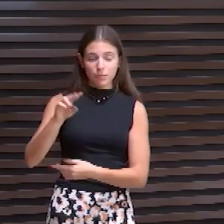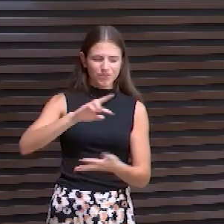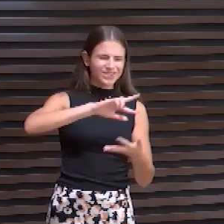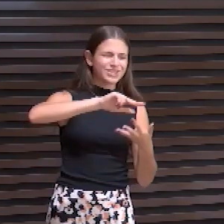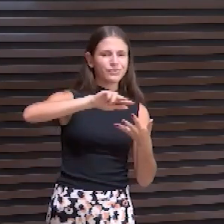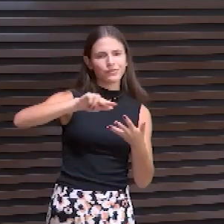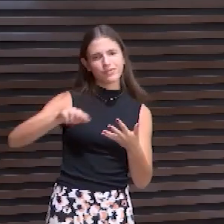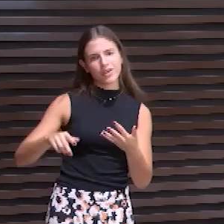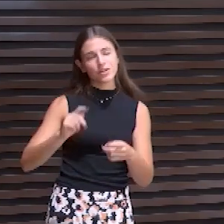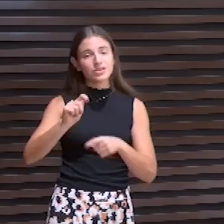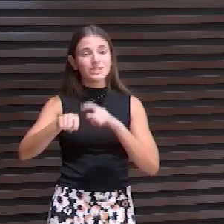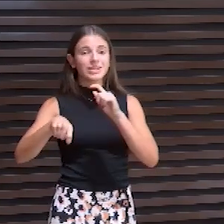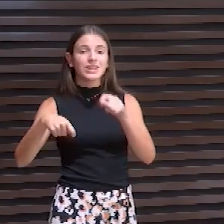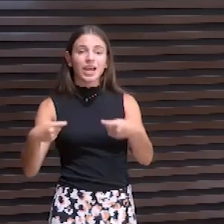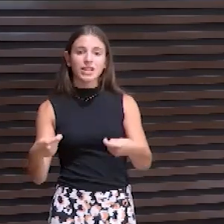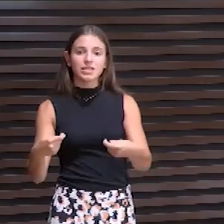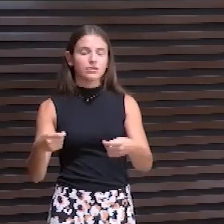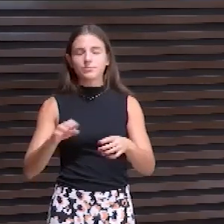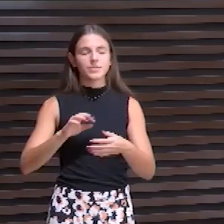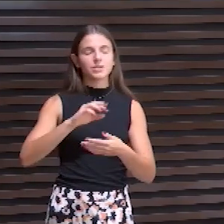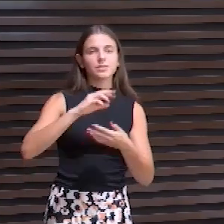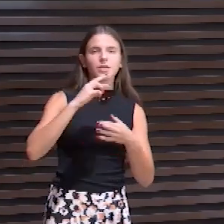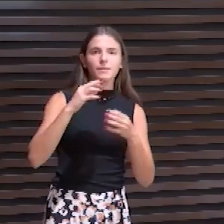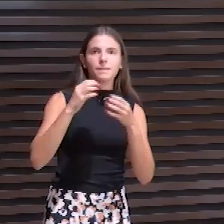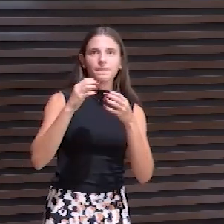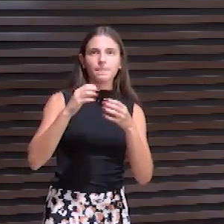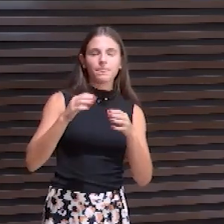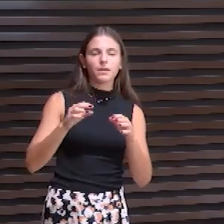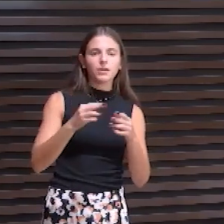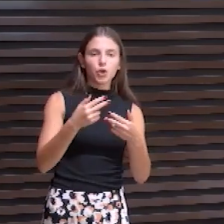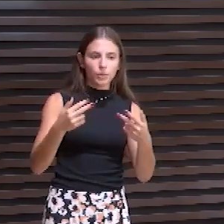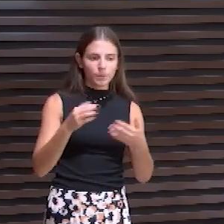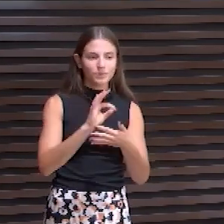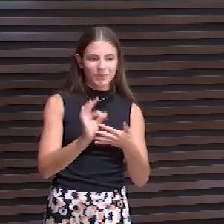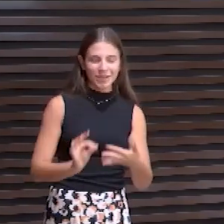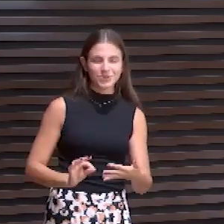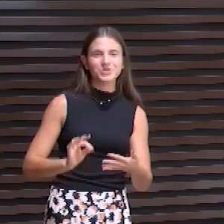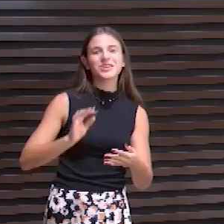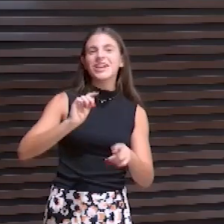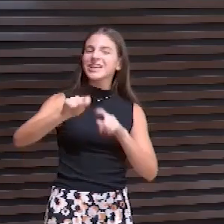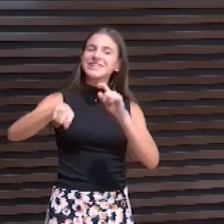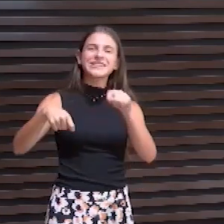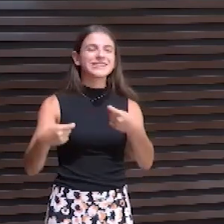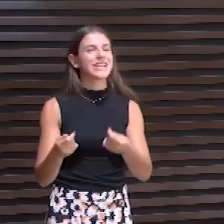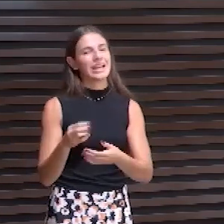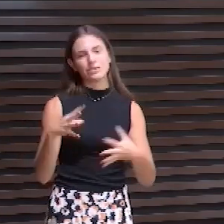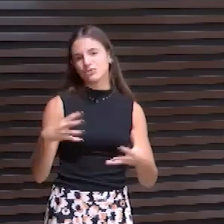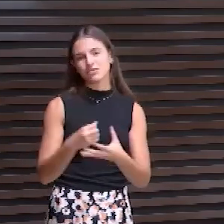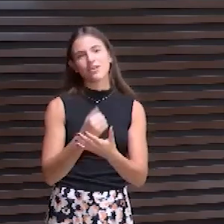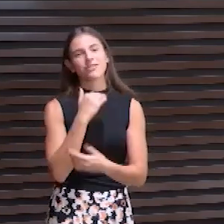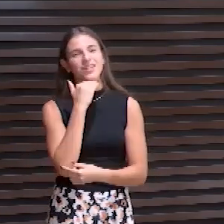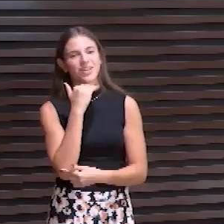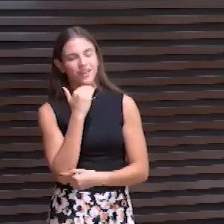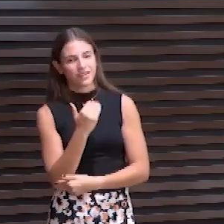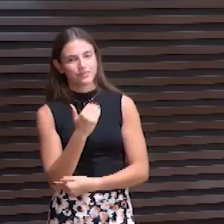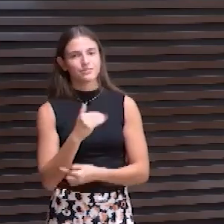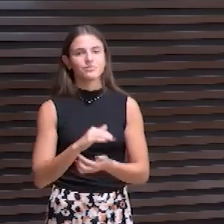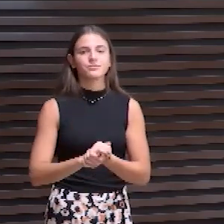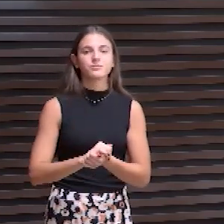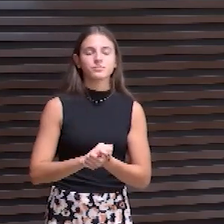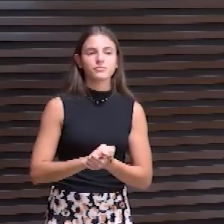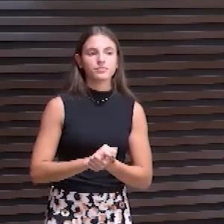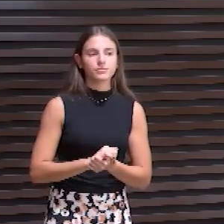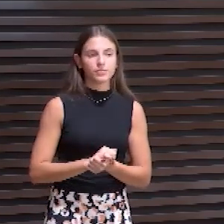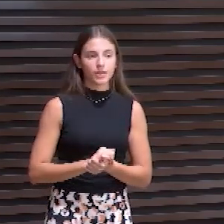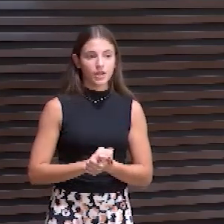os sinais não salvam ninguém. Cafarnaum mesmo é um exemplo. O Glenn até citou aqui com as crianças. Cafarnaum